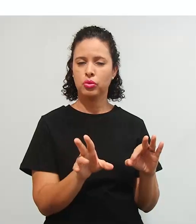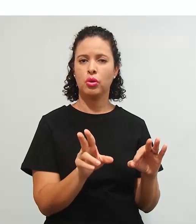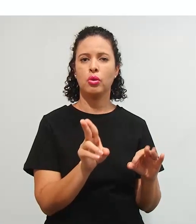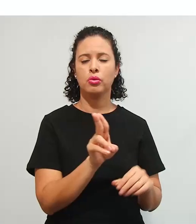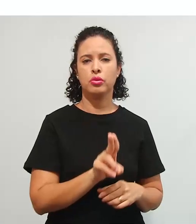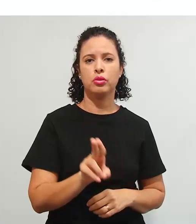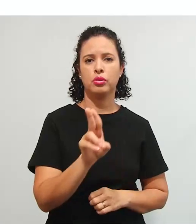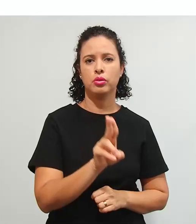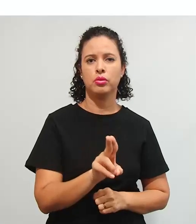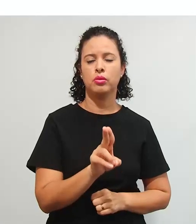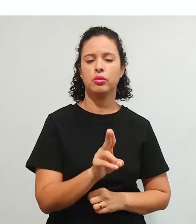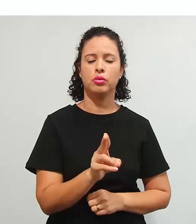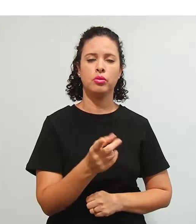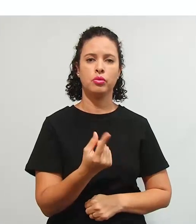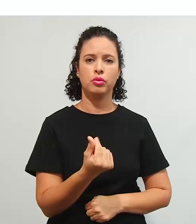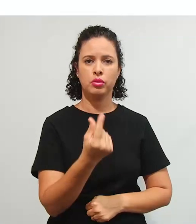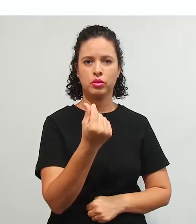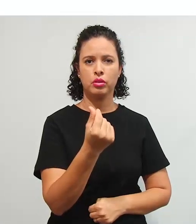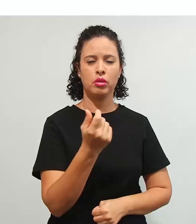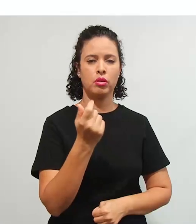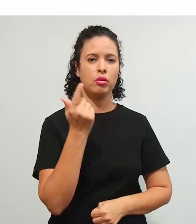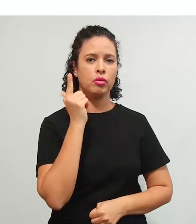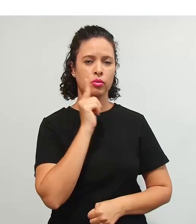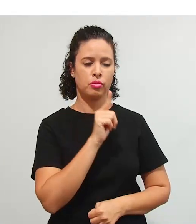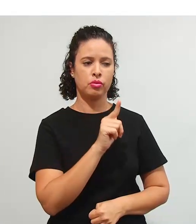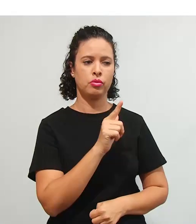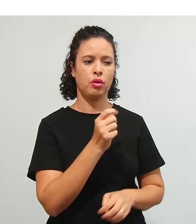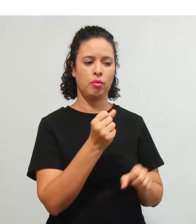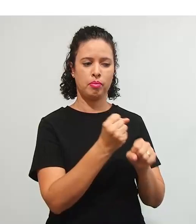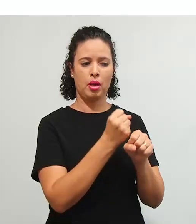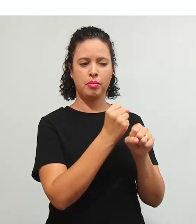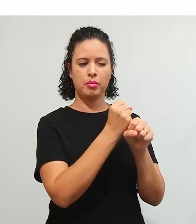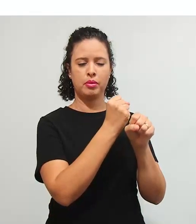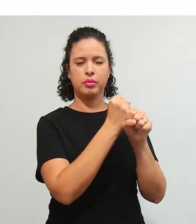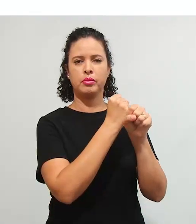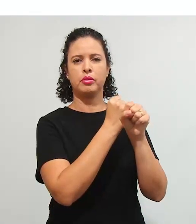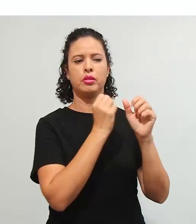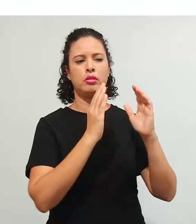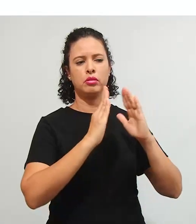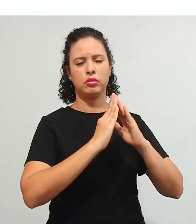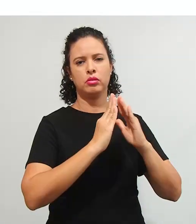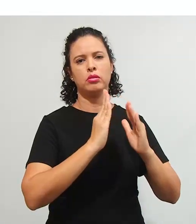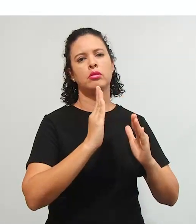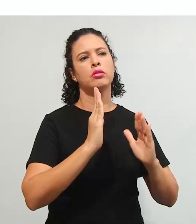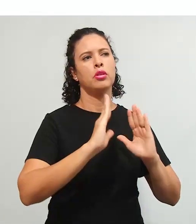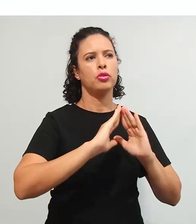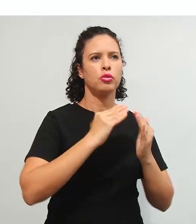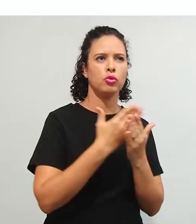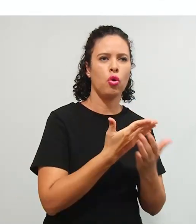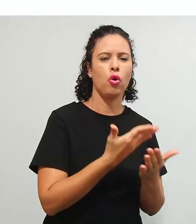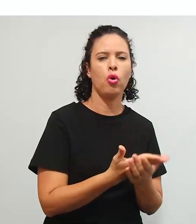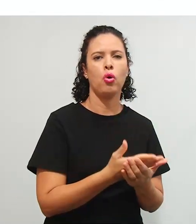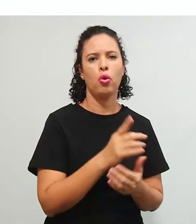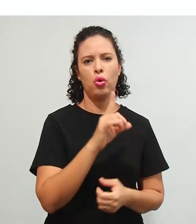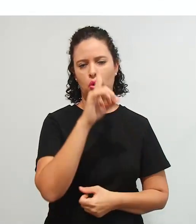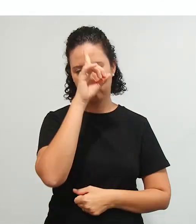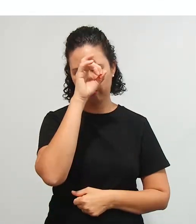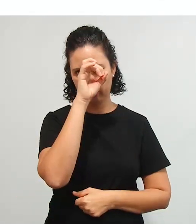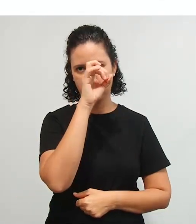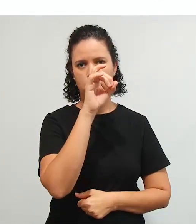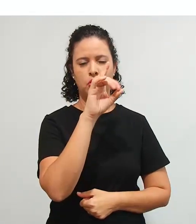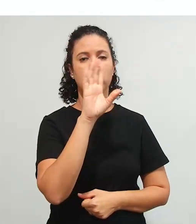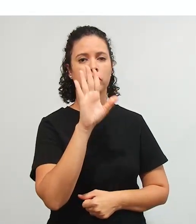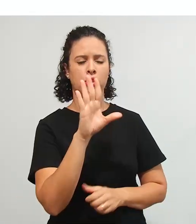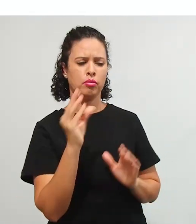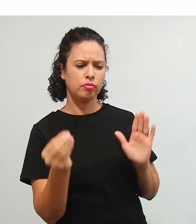posso utilizar o recurso para construir aquele posto de saúde ou aquela escola, conforme foi